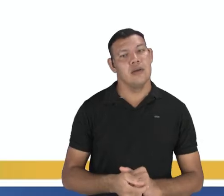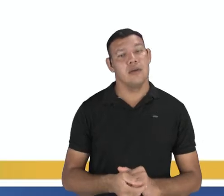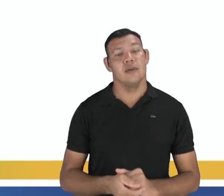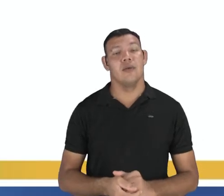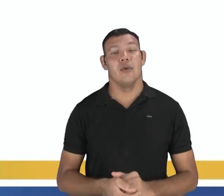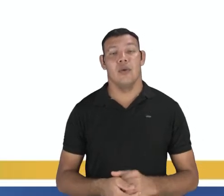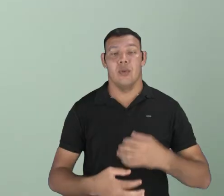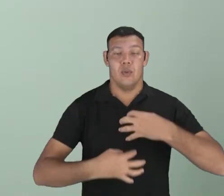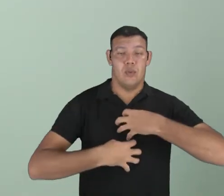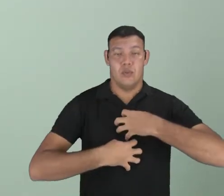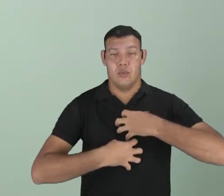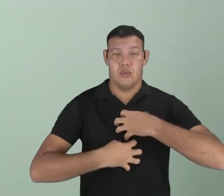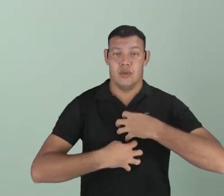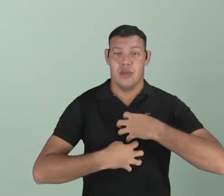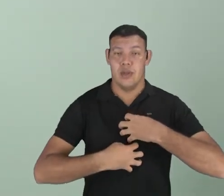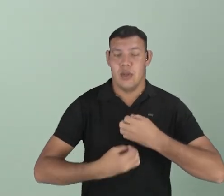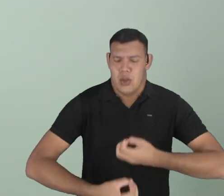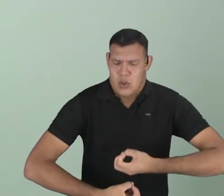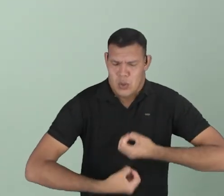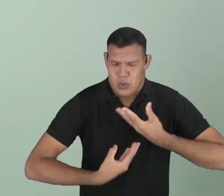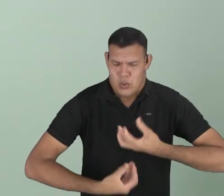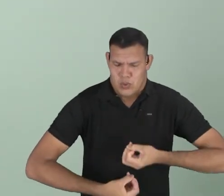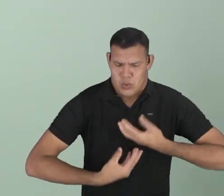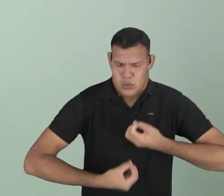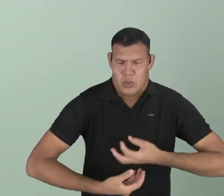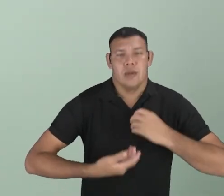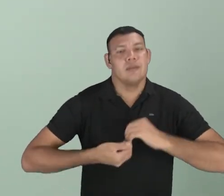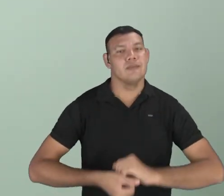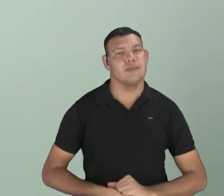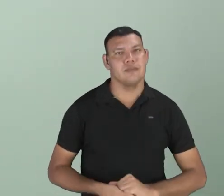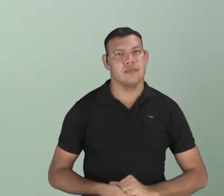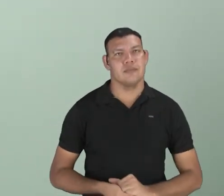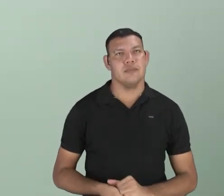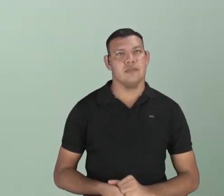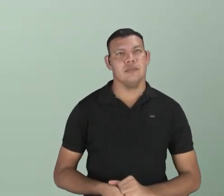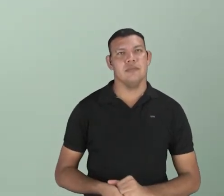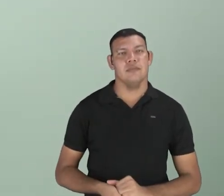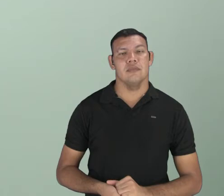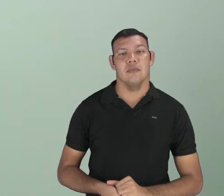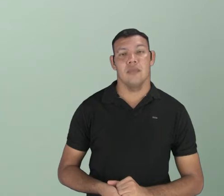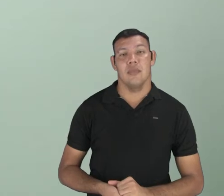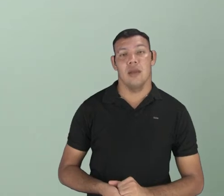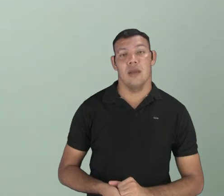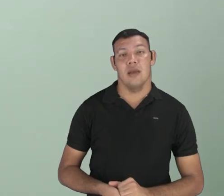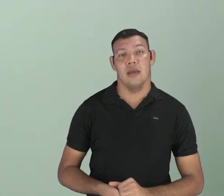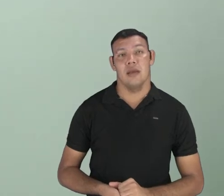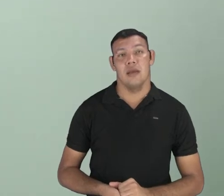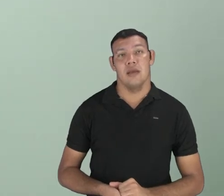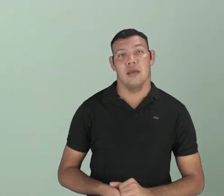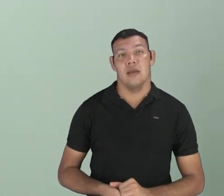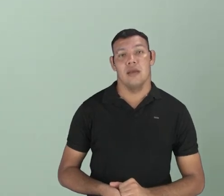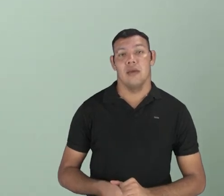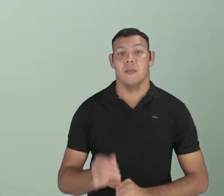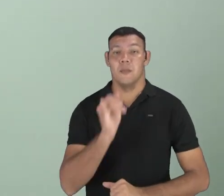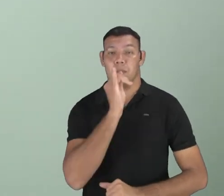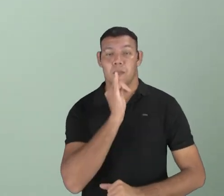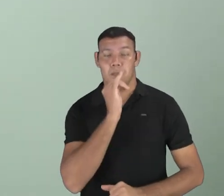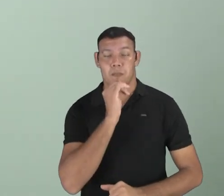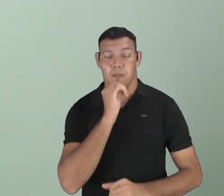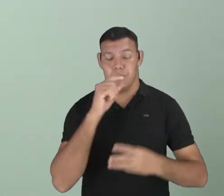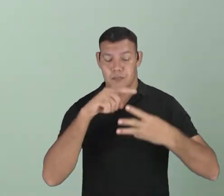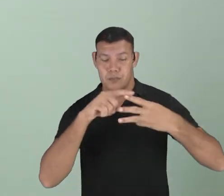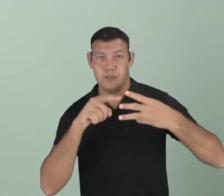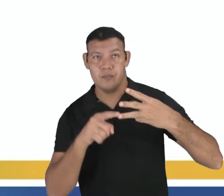função poética, função da linguagem poética, ok? Vamos lá para esses